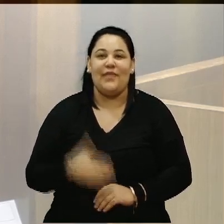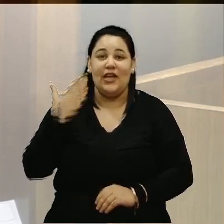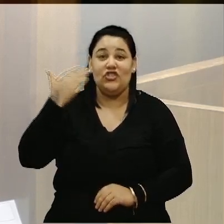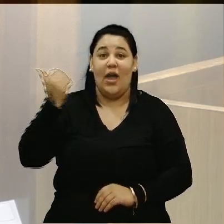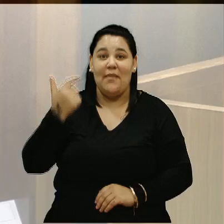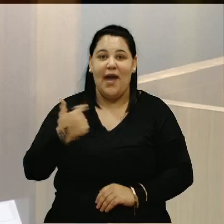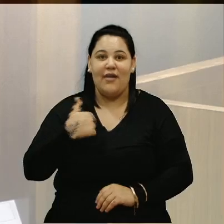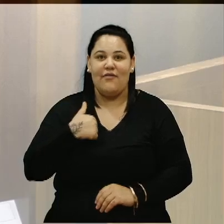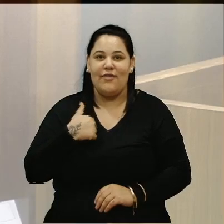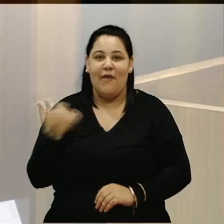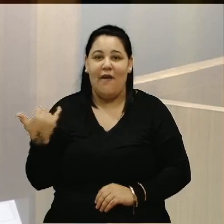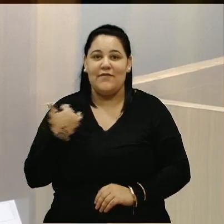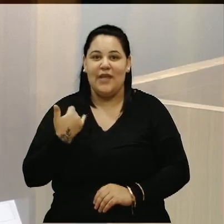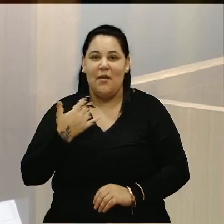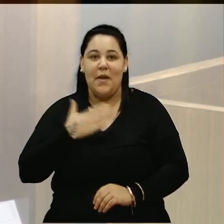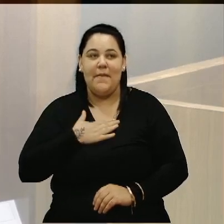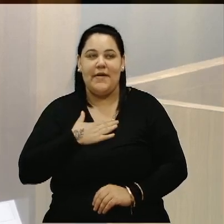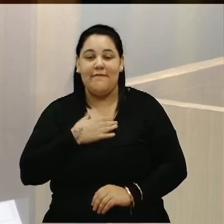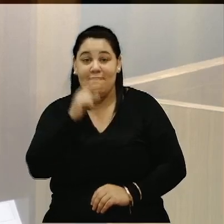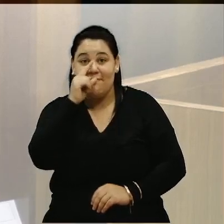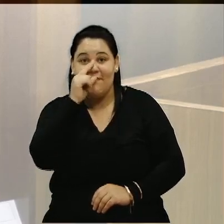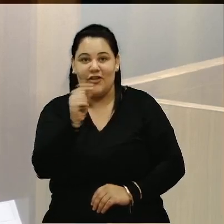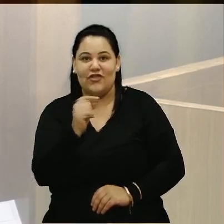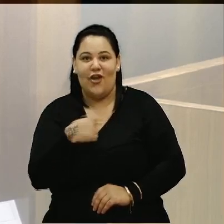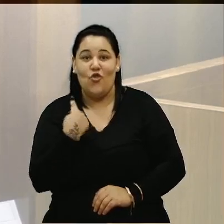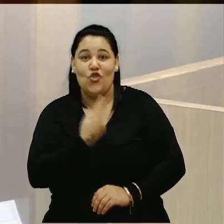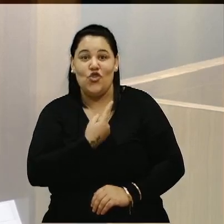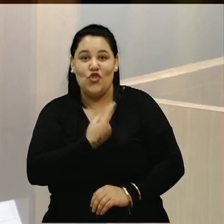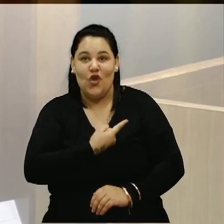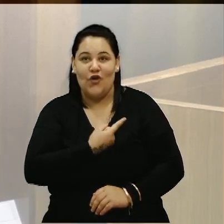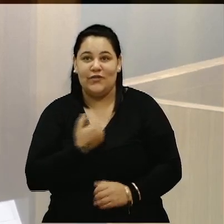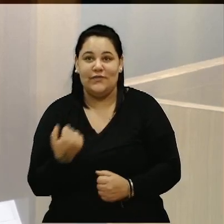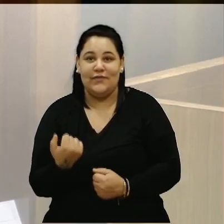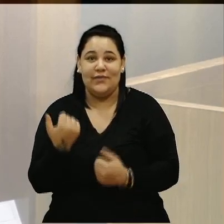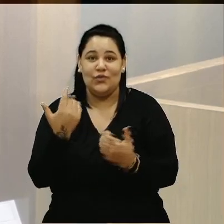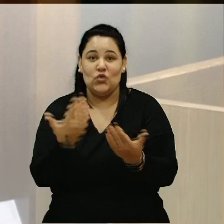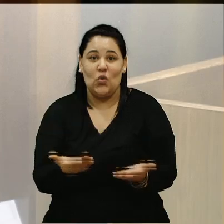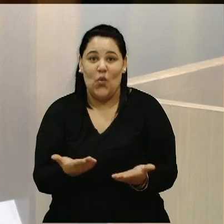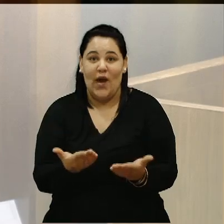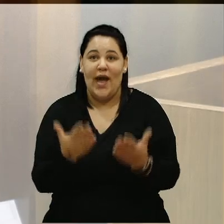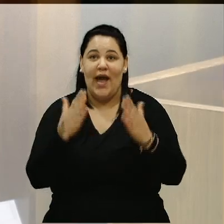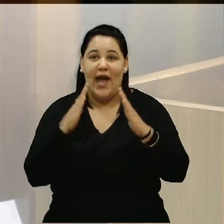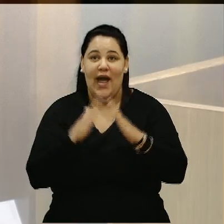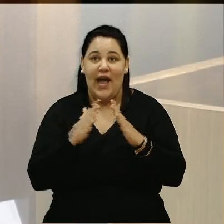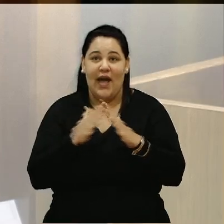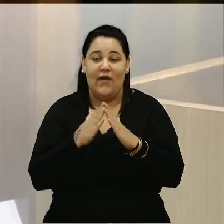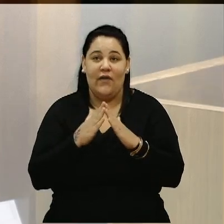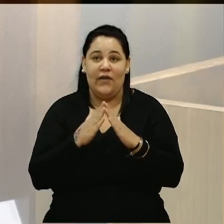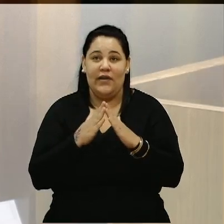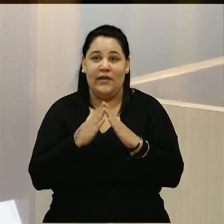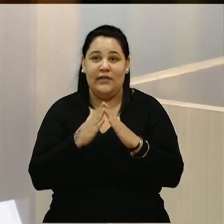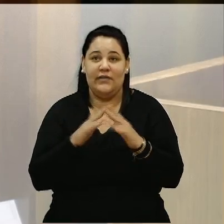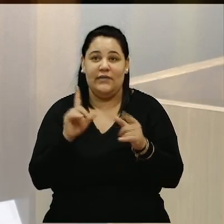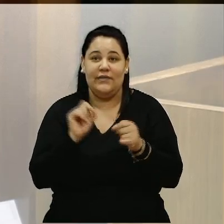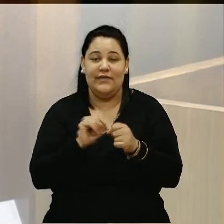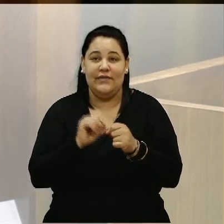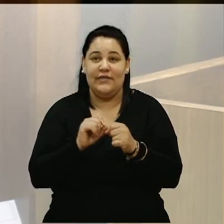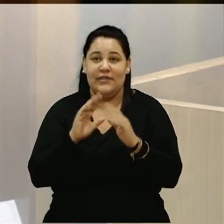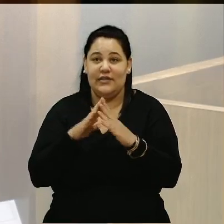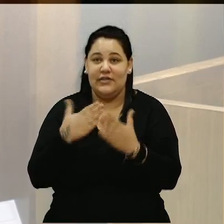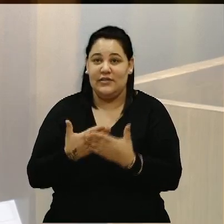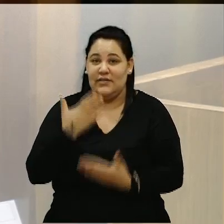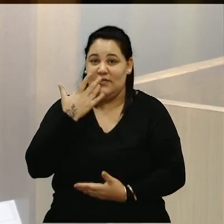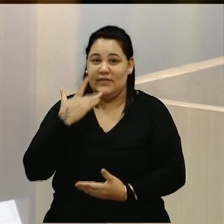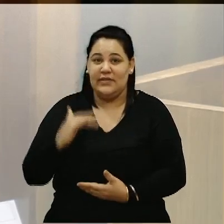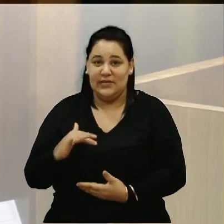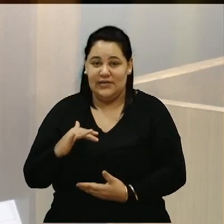me disseram, Fantinel, nós vamos doar a casa para você fazer a creche, a escolinha